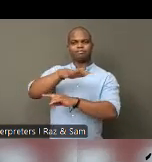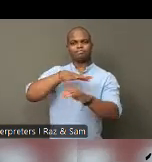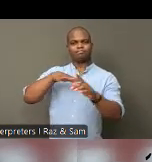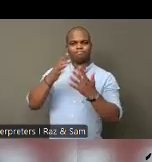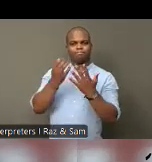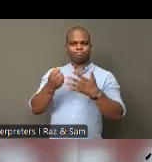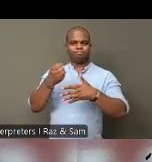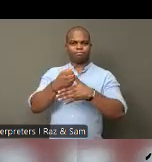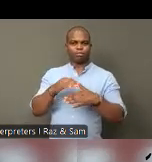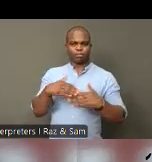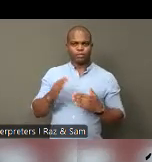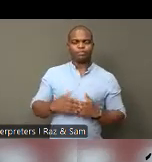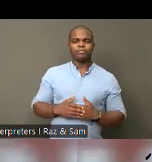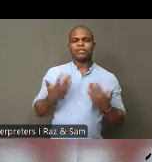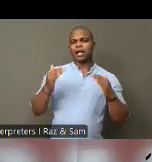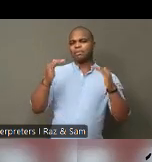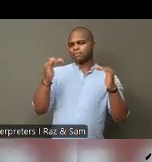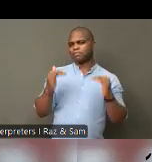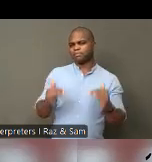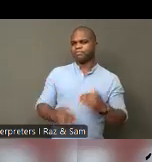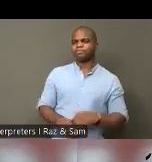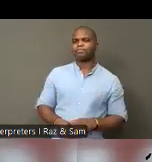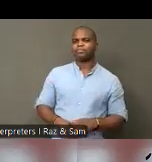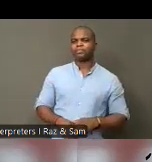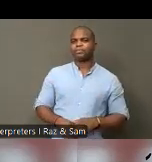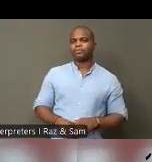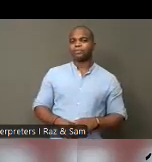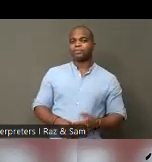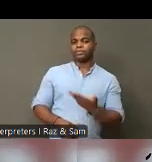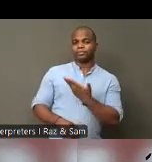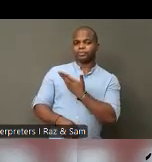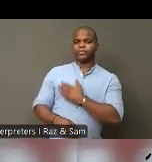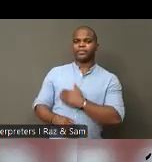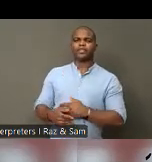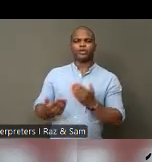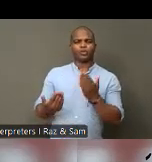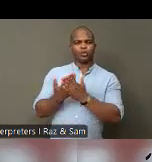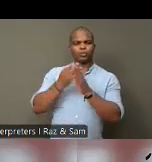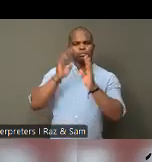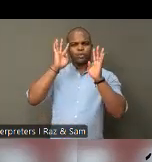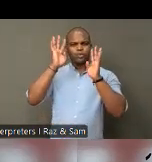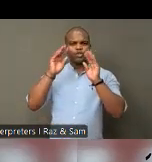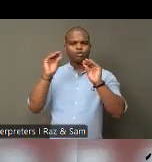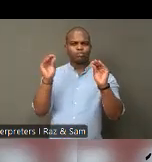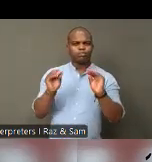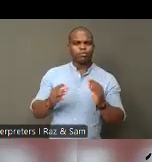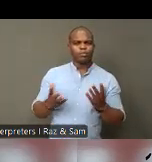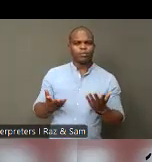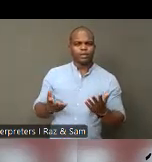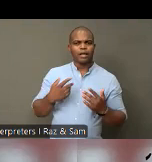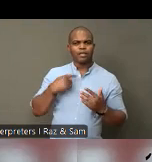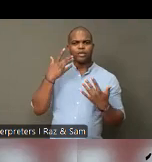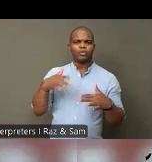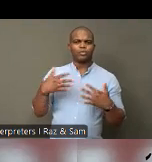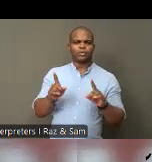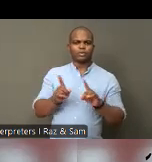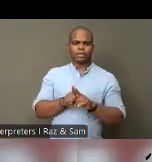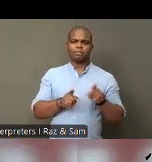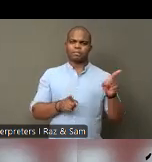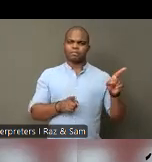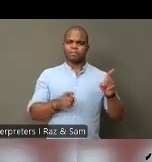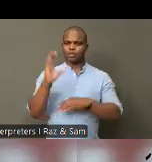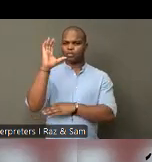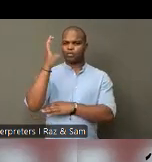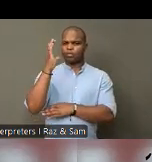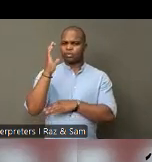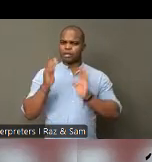Então, em relação à inovação, eu acredito que nós estamos alinhados com o que a Colômbia acabou de apresentar. Uma das